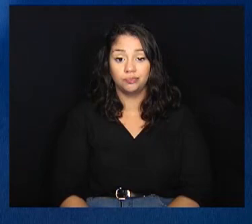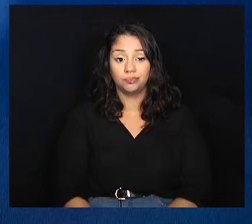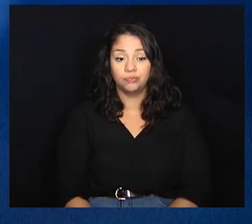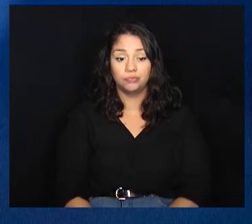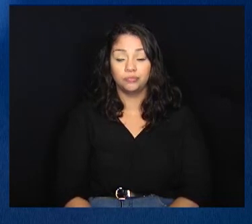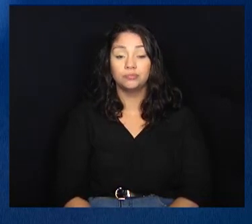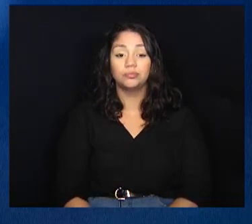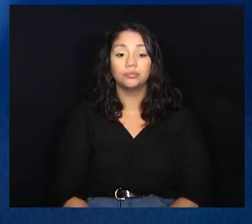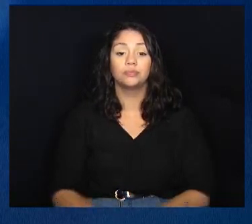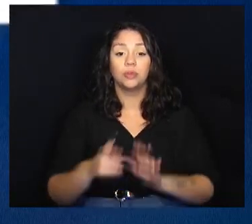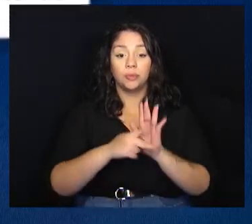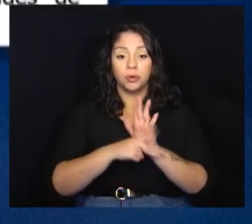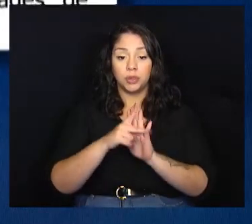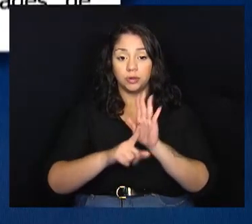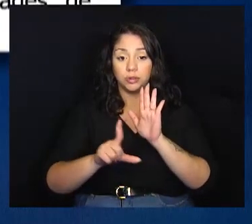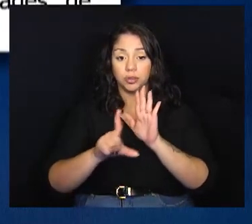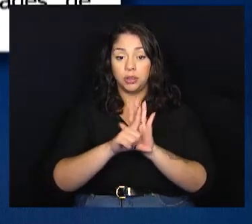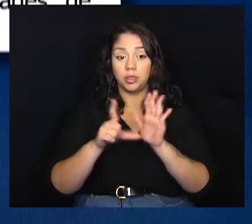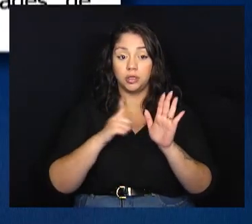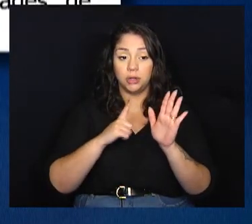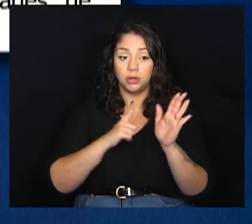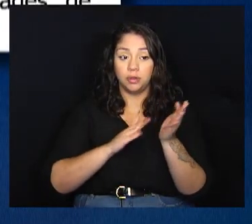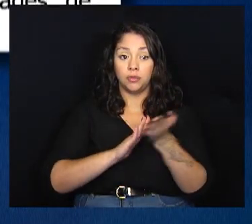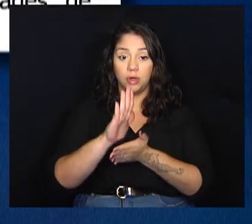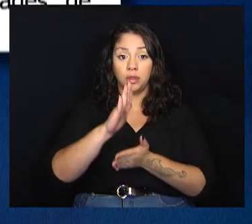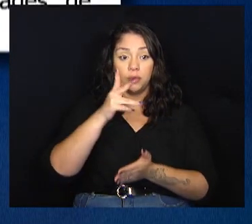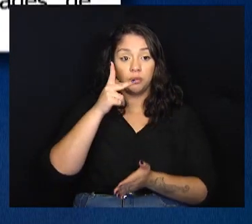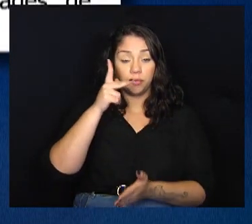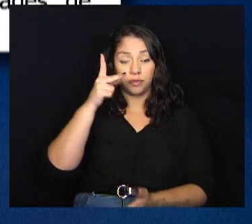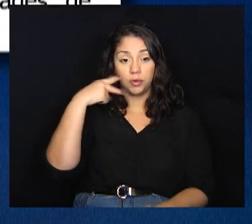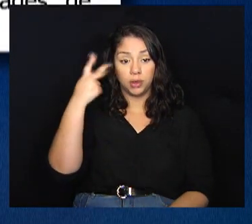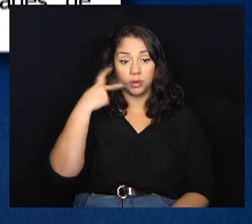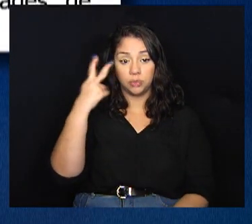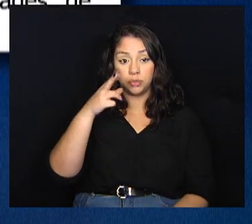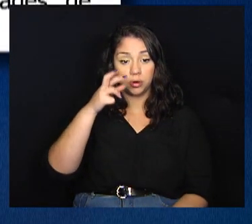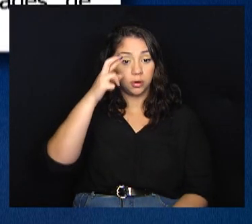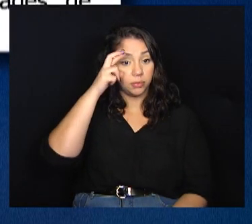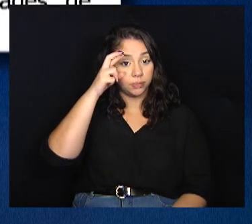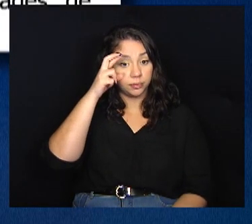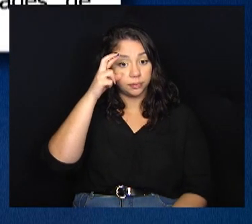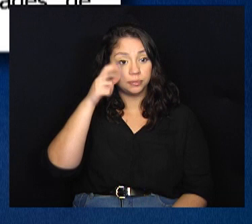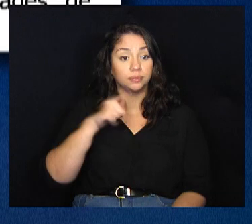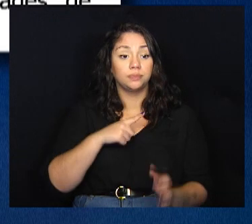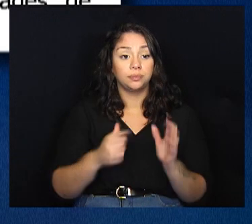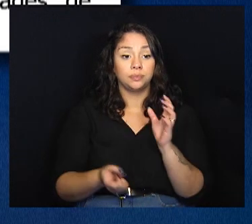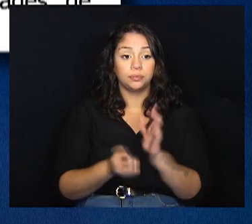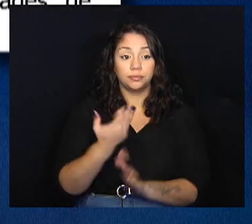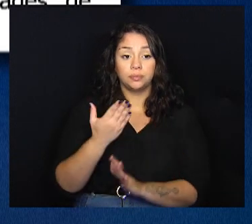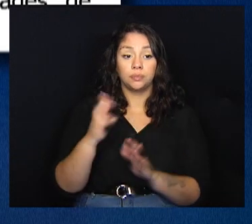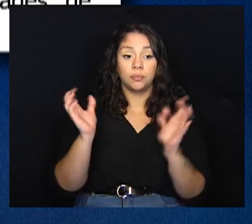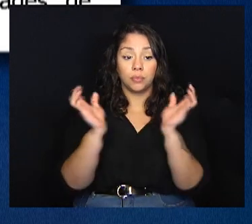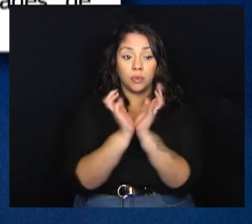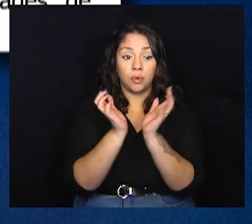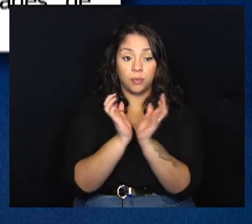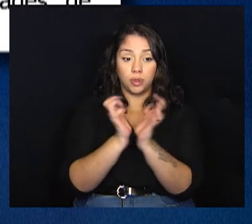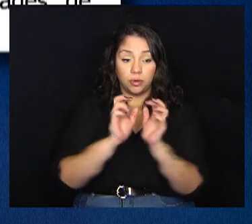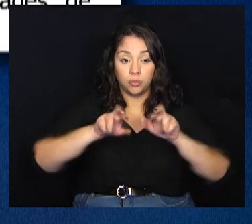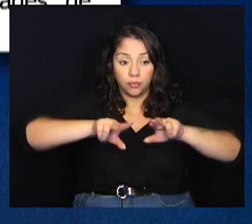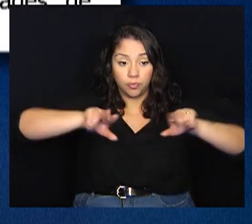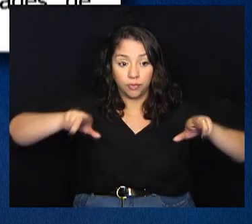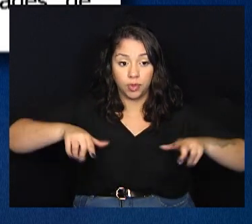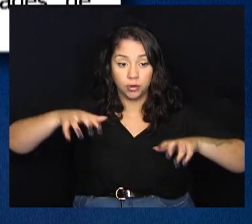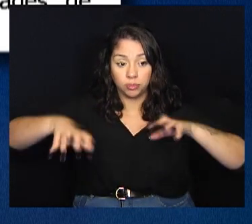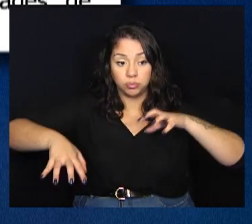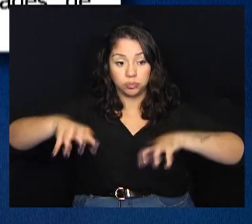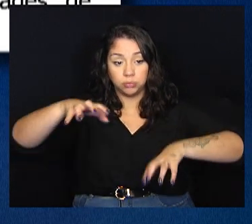O projeto de lei que foi protocolado pelo vereador Carlinhos Camelot institui o Comitê Intersetorial da Política Municipal